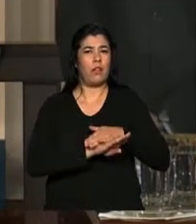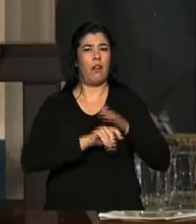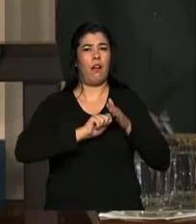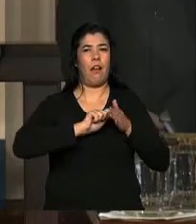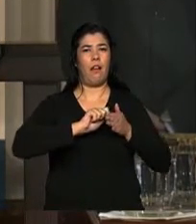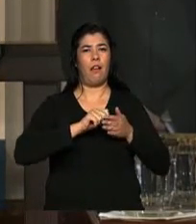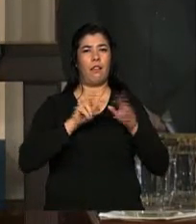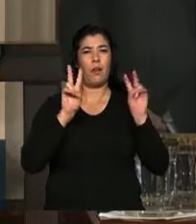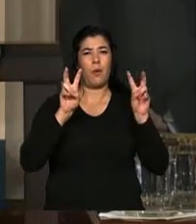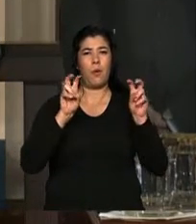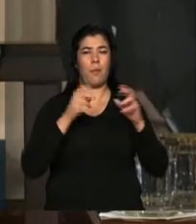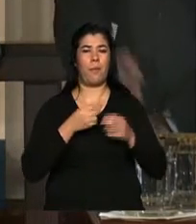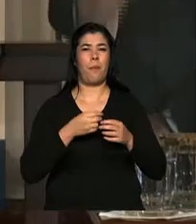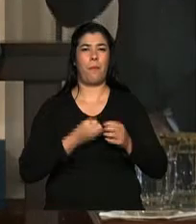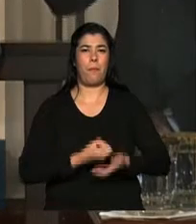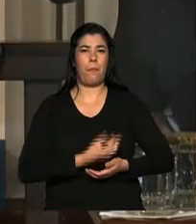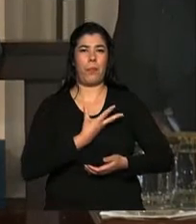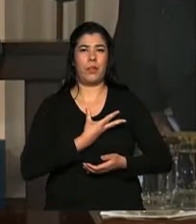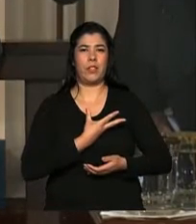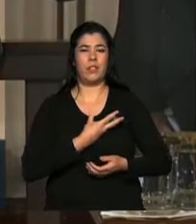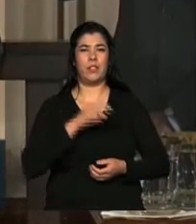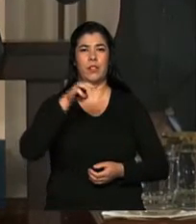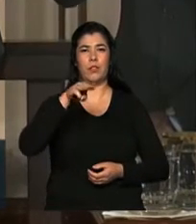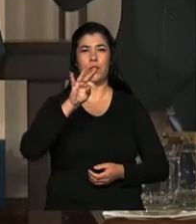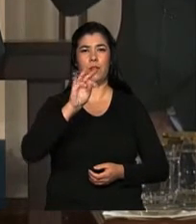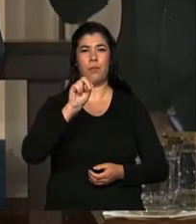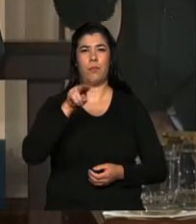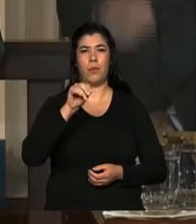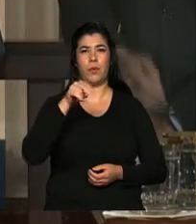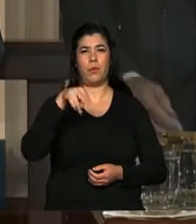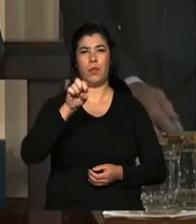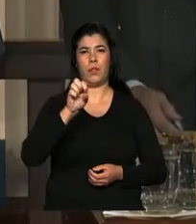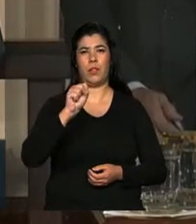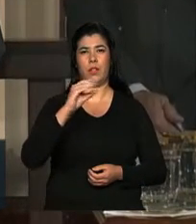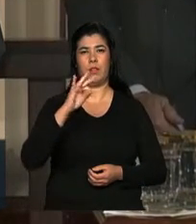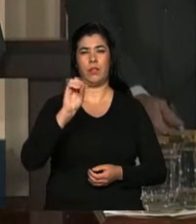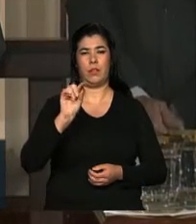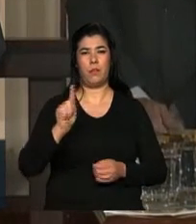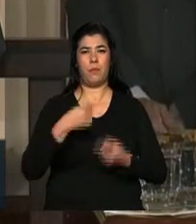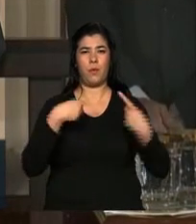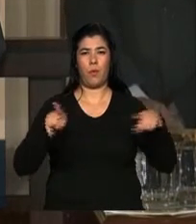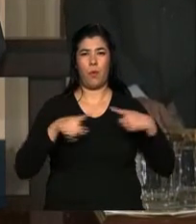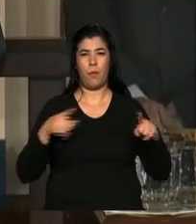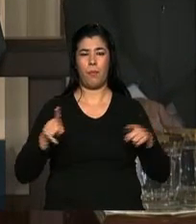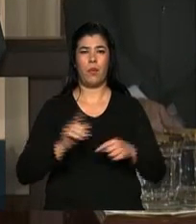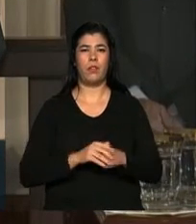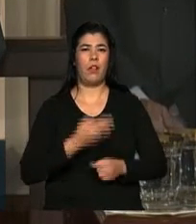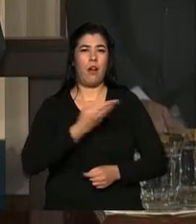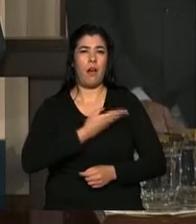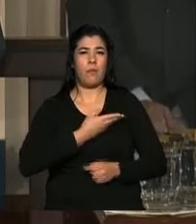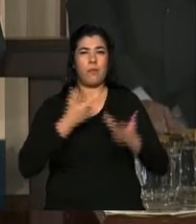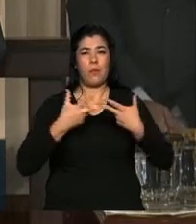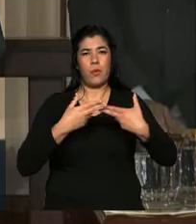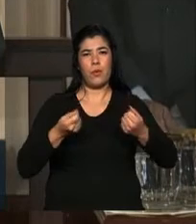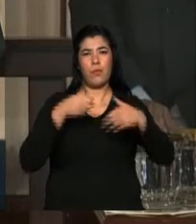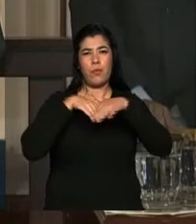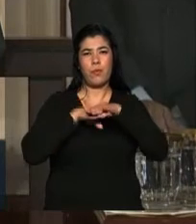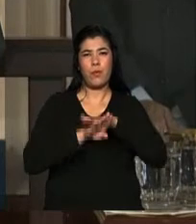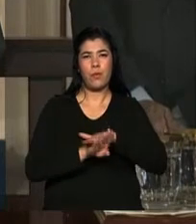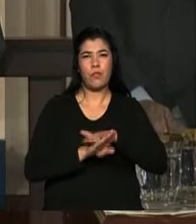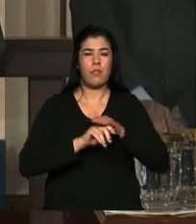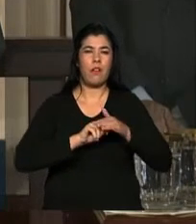escreveu num poema que foi musicado por Milton Nascimento.